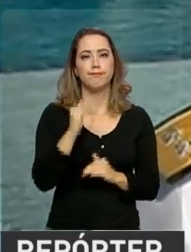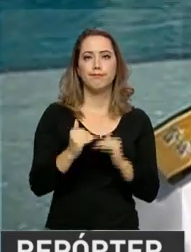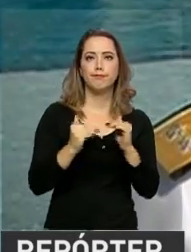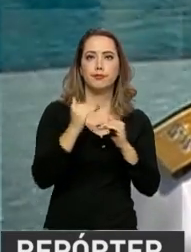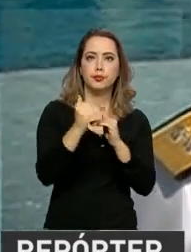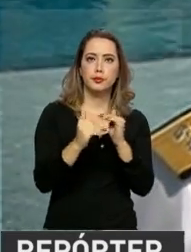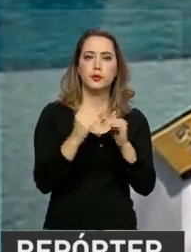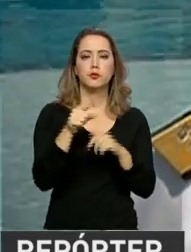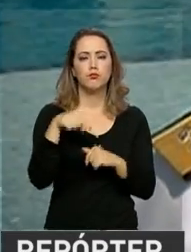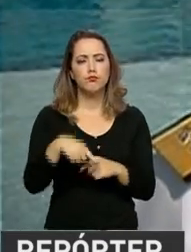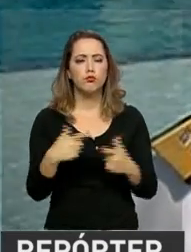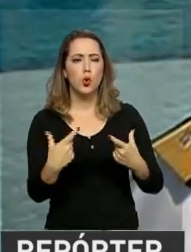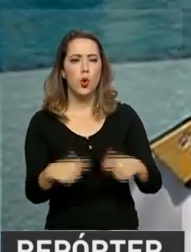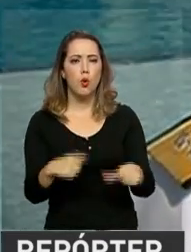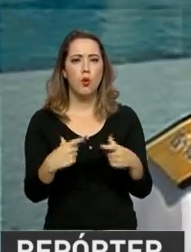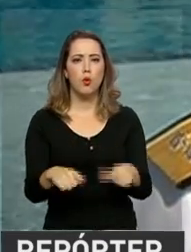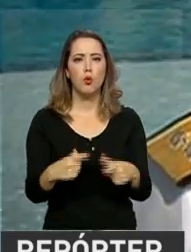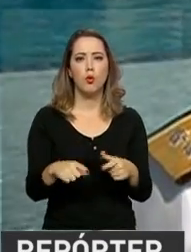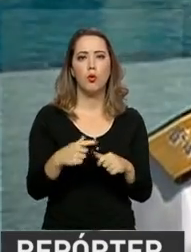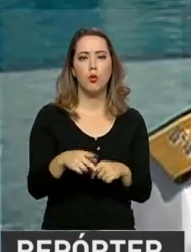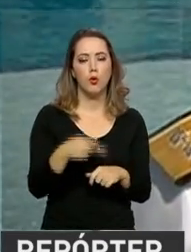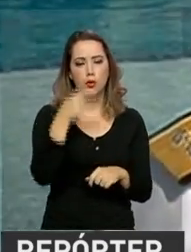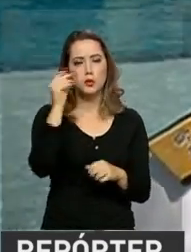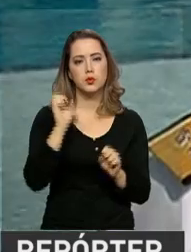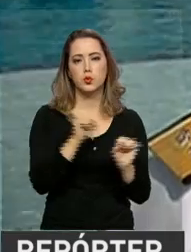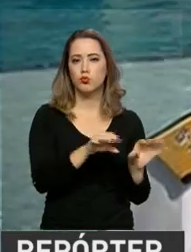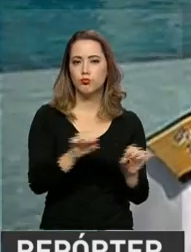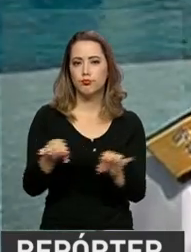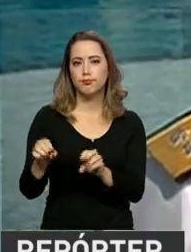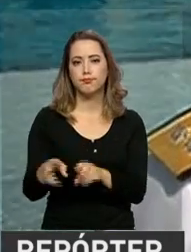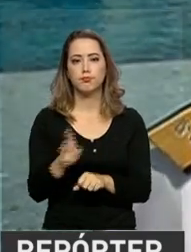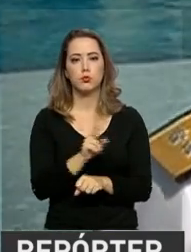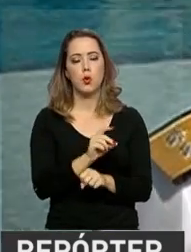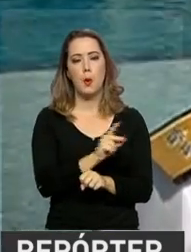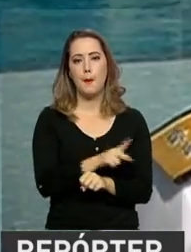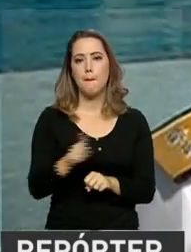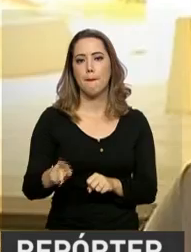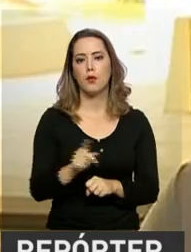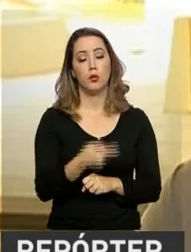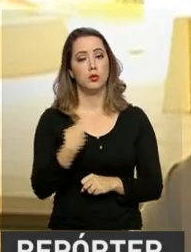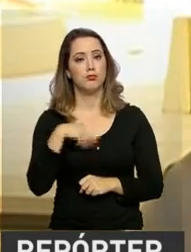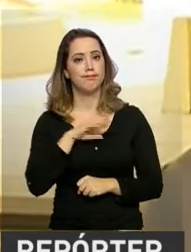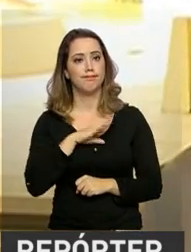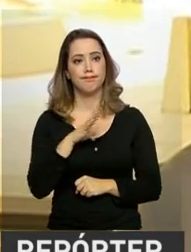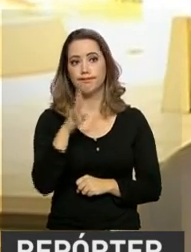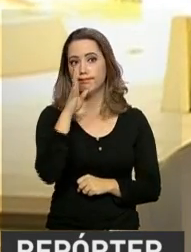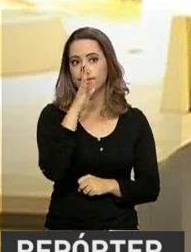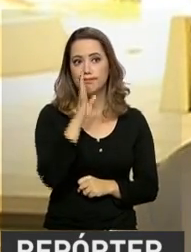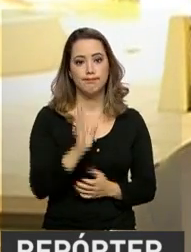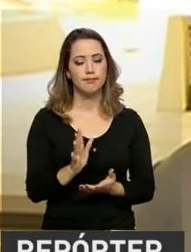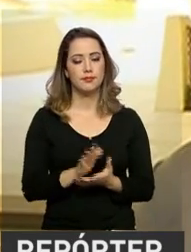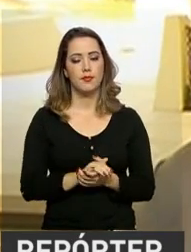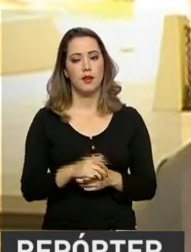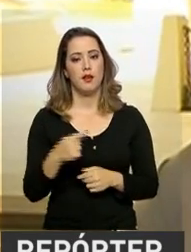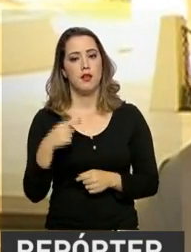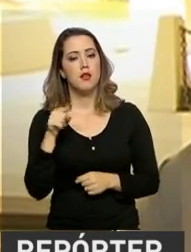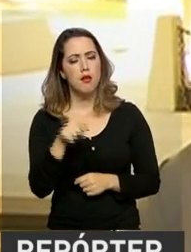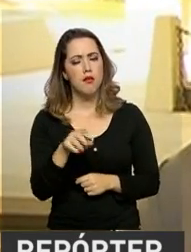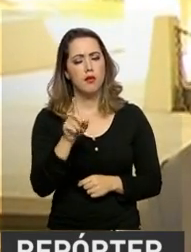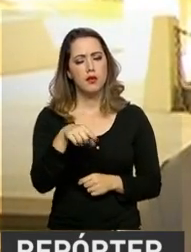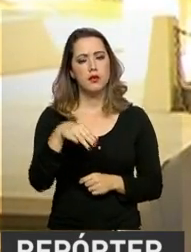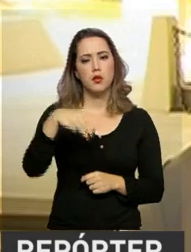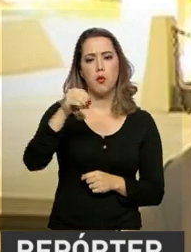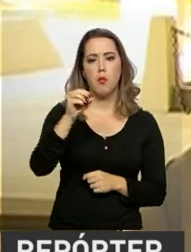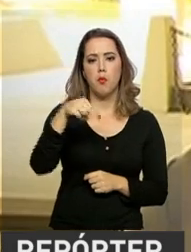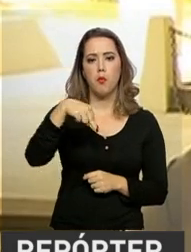eh usando os instrutores os professores acaba atingindo índices que a gente no início não esperava é o caso da Monique que começou no